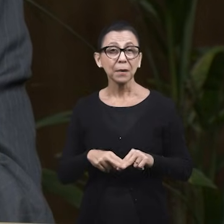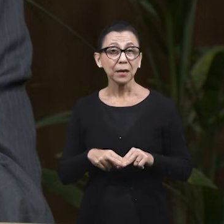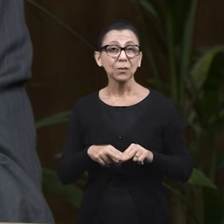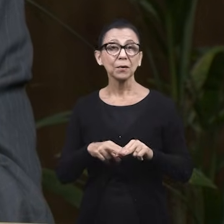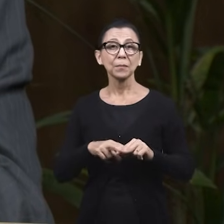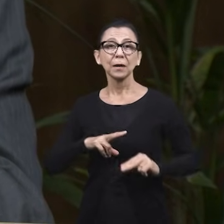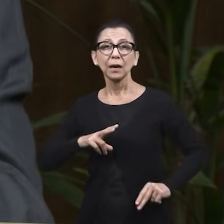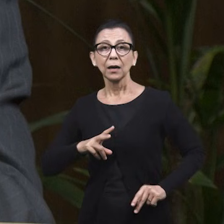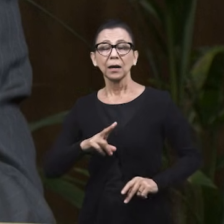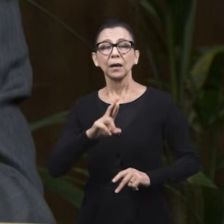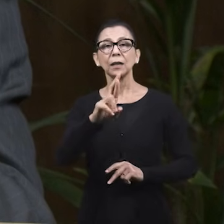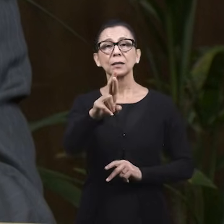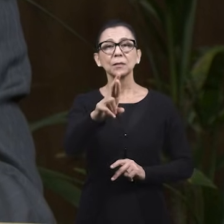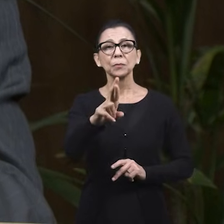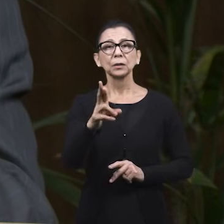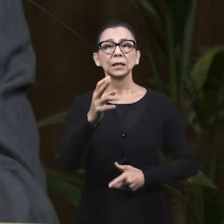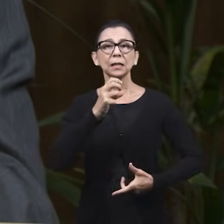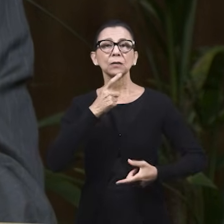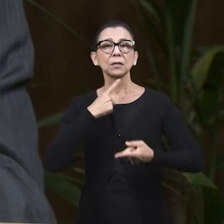responder aos anseios do homem.